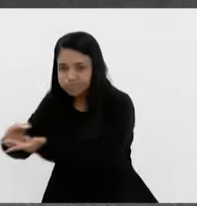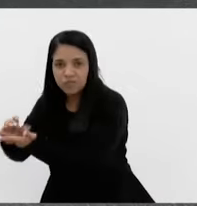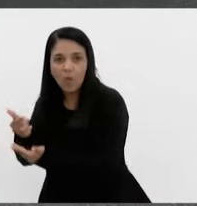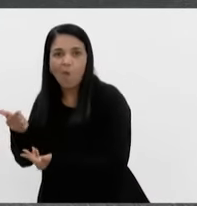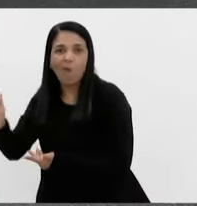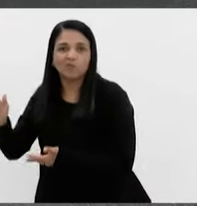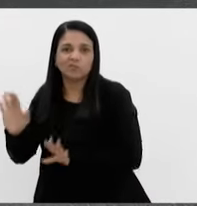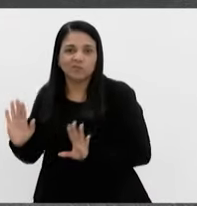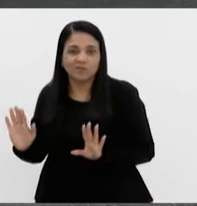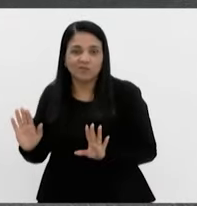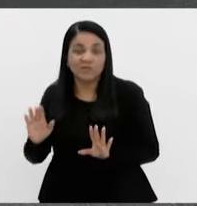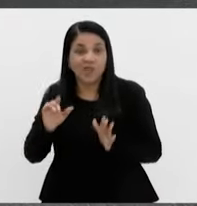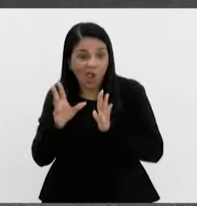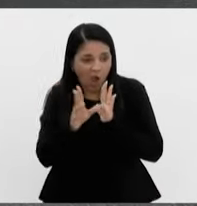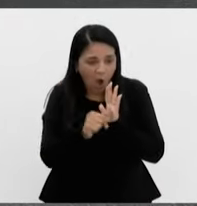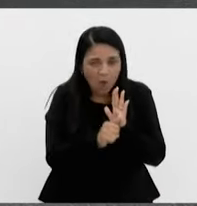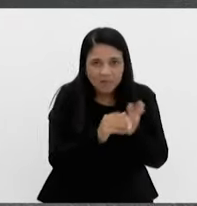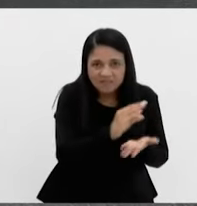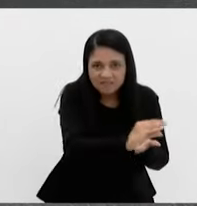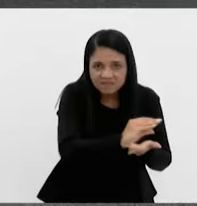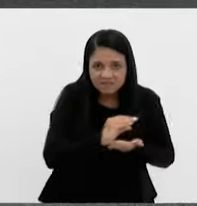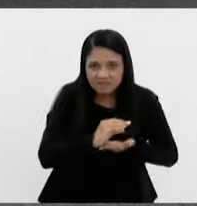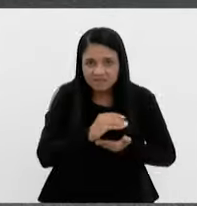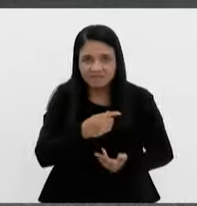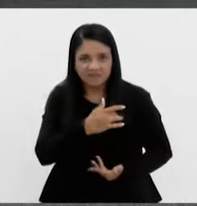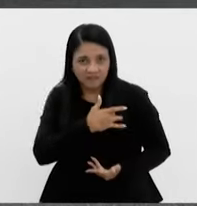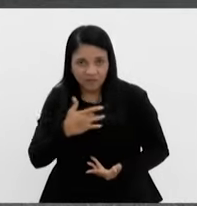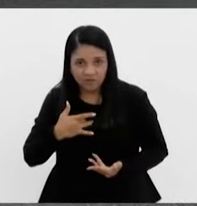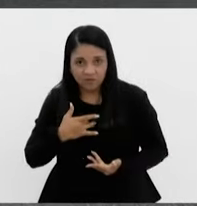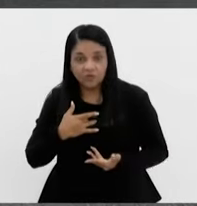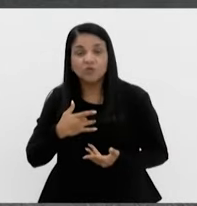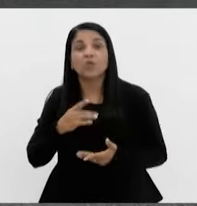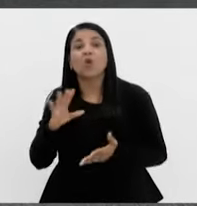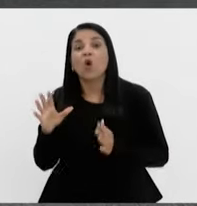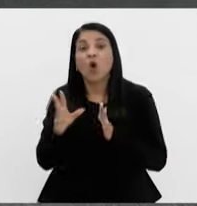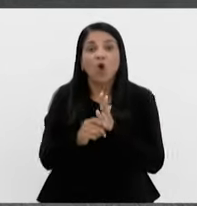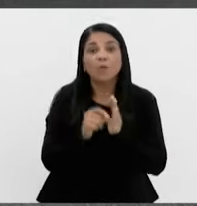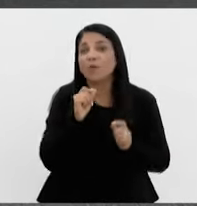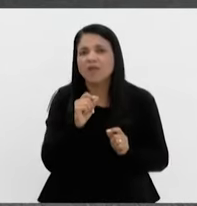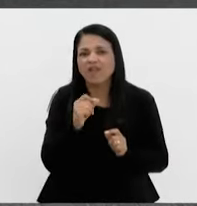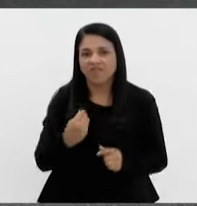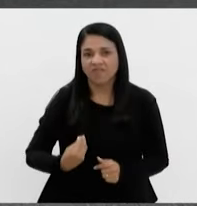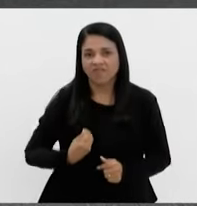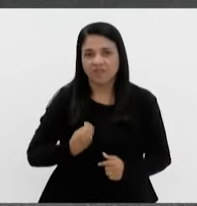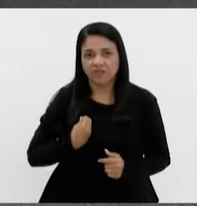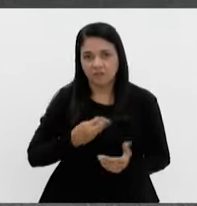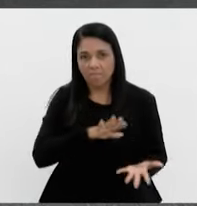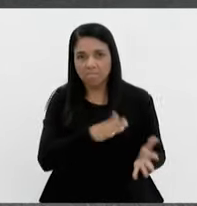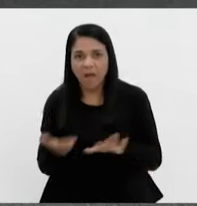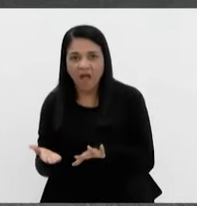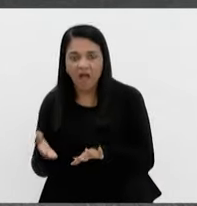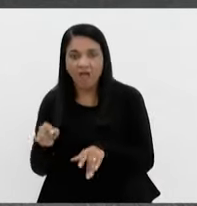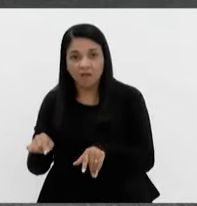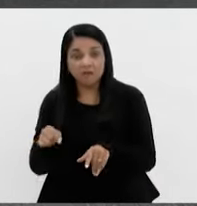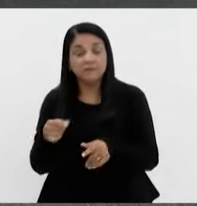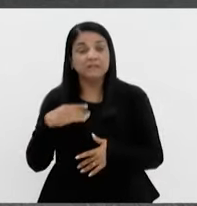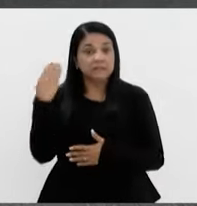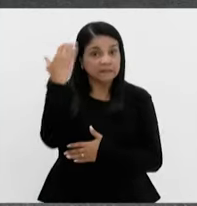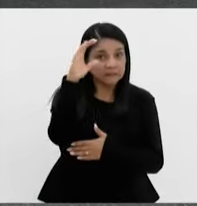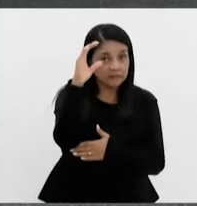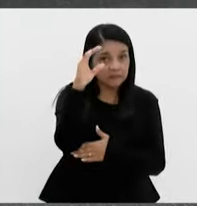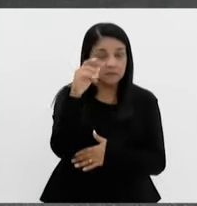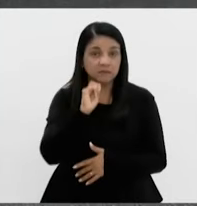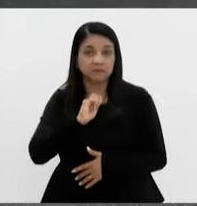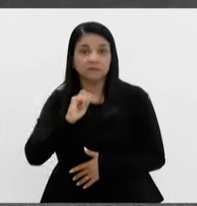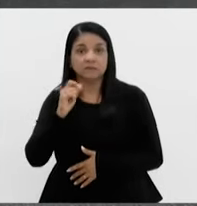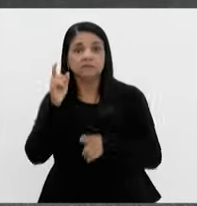da Saúde rouba vidod e a cidade de Maricá assim como Niterói São coirmãs na ladroagem